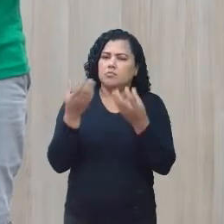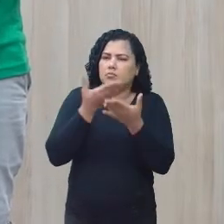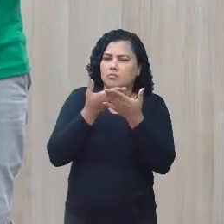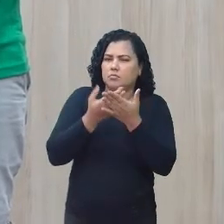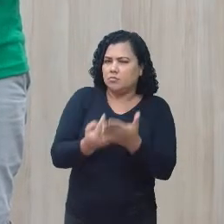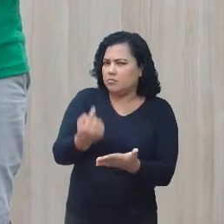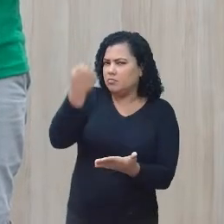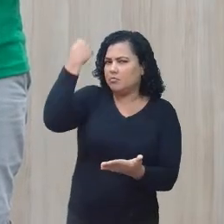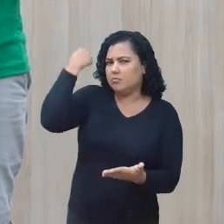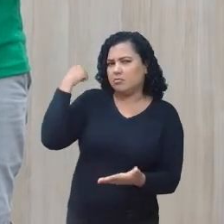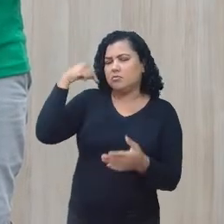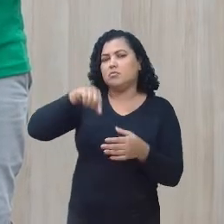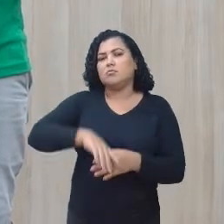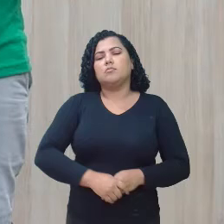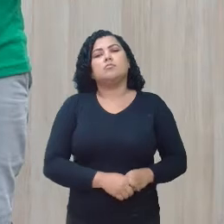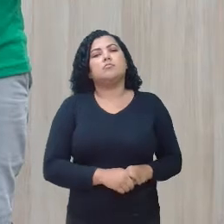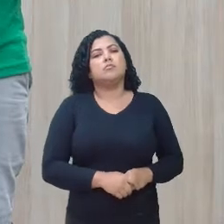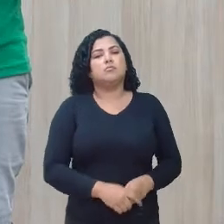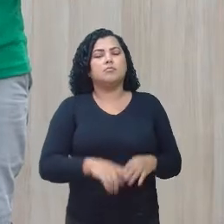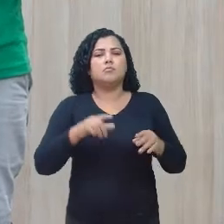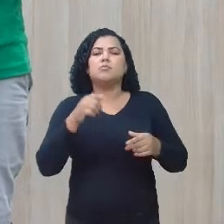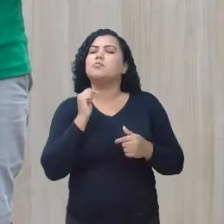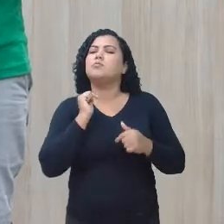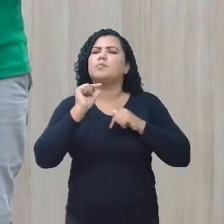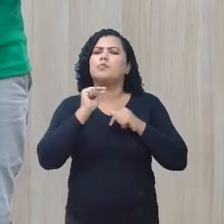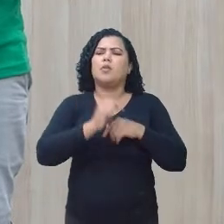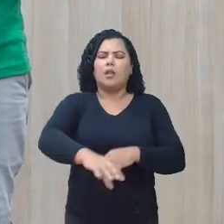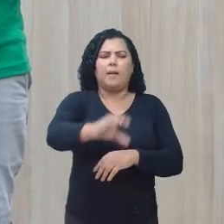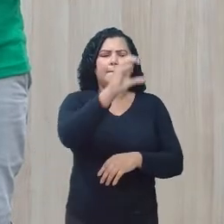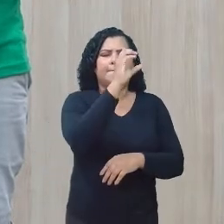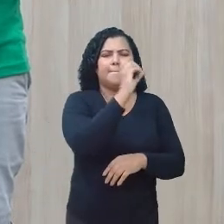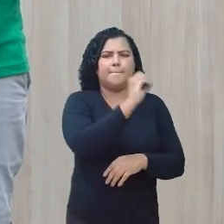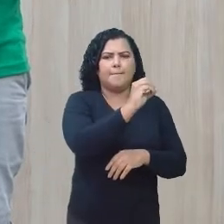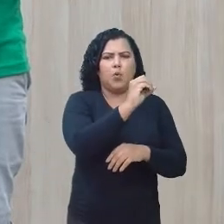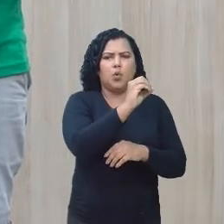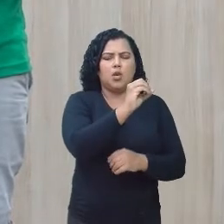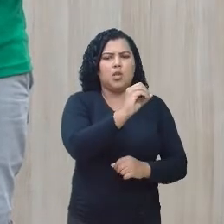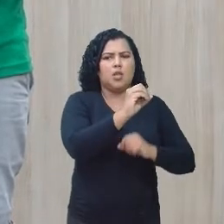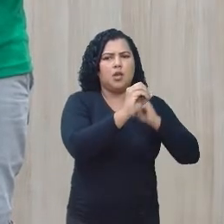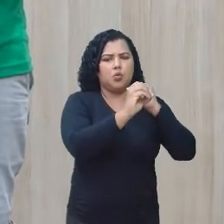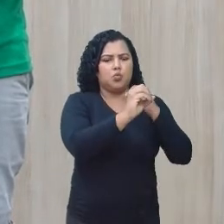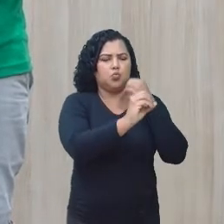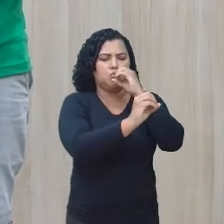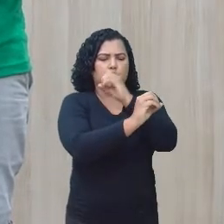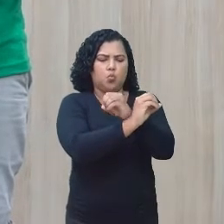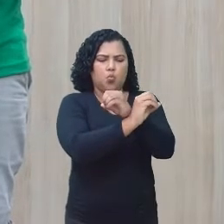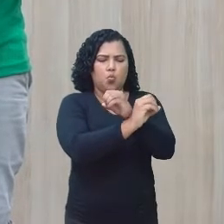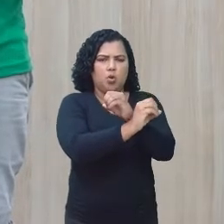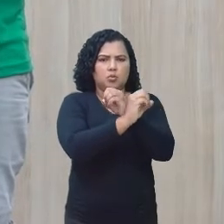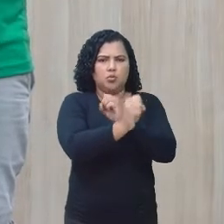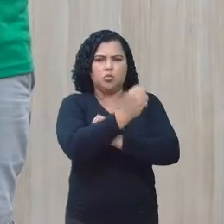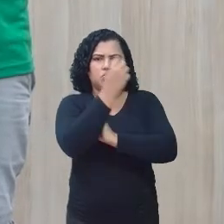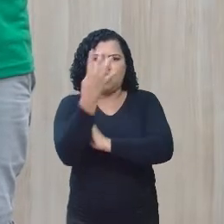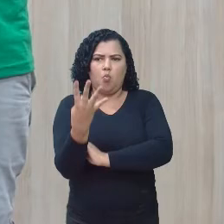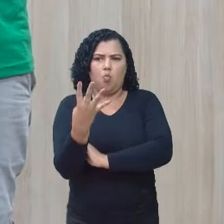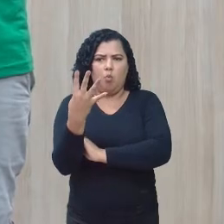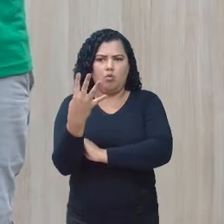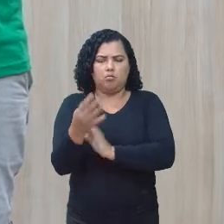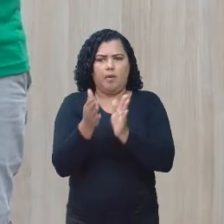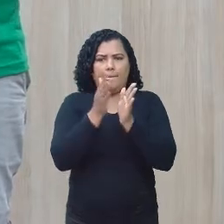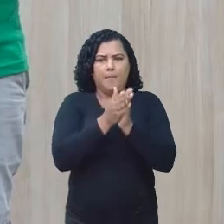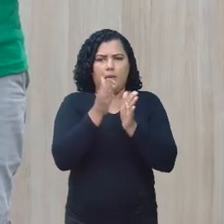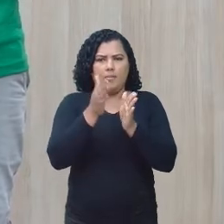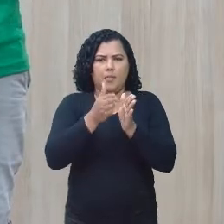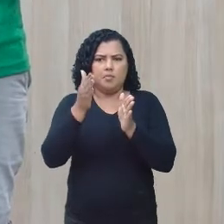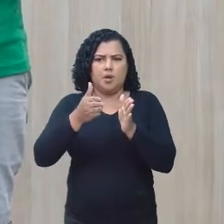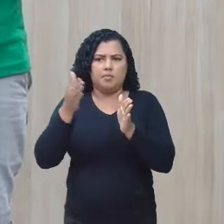trabalhar um pouco aquela imagem de que uma bolinha ela se transformava em duas se transformavam em quatro. Eu apresentei no final da